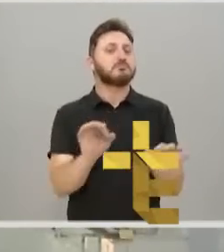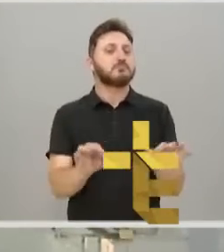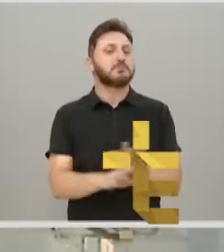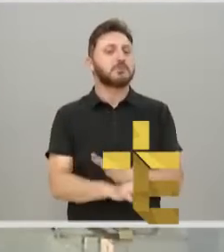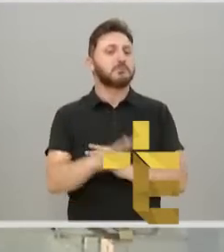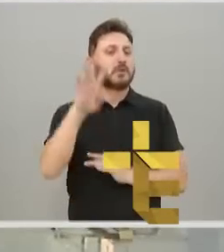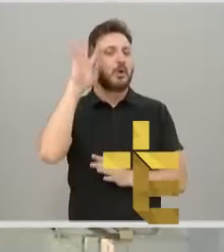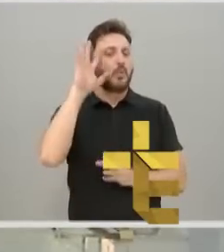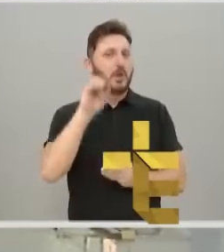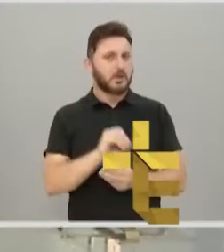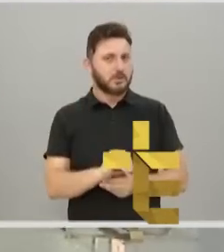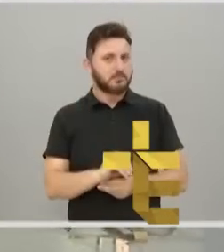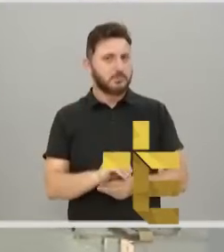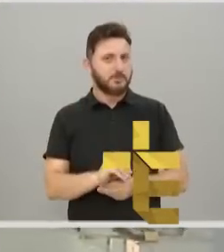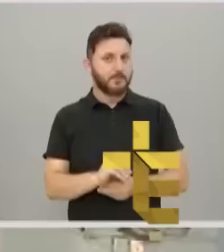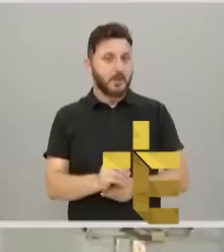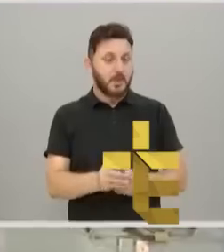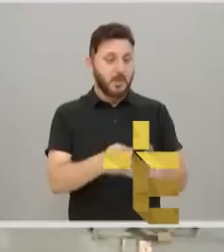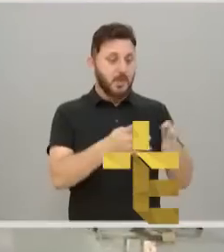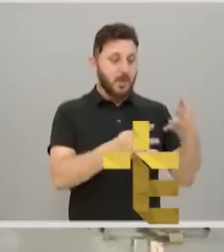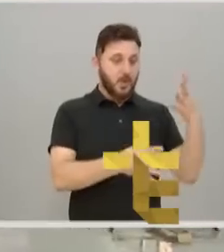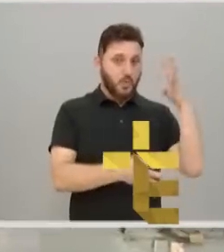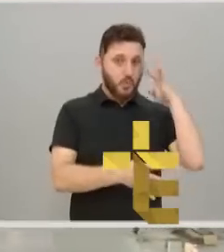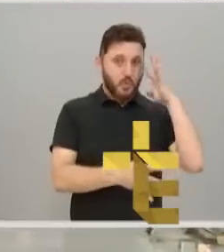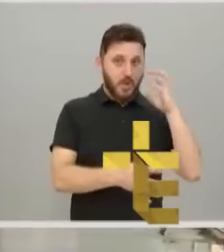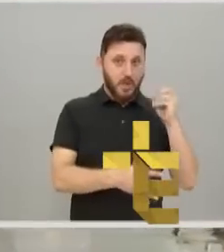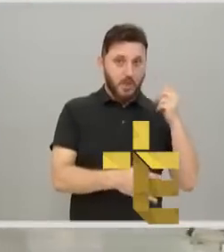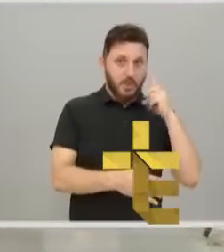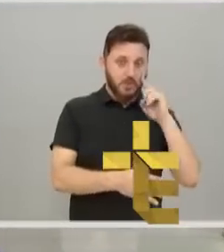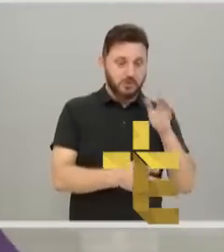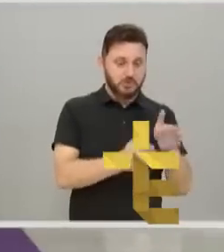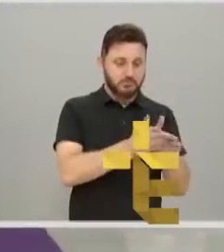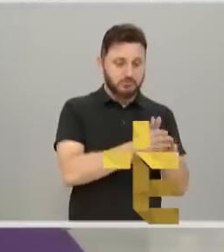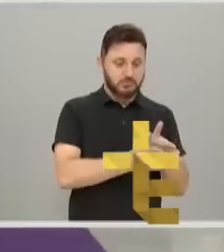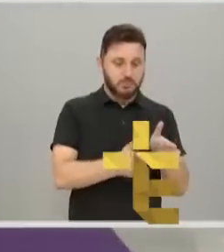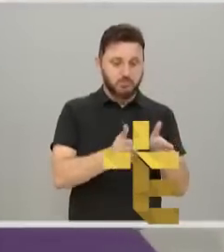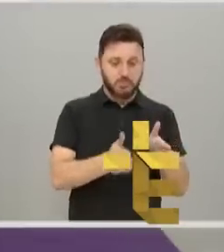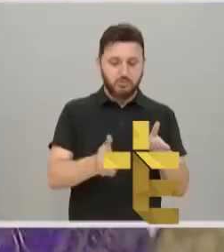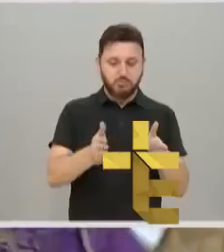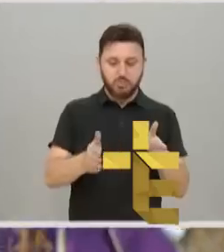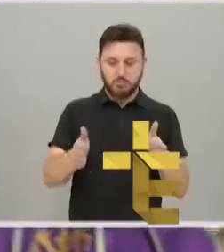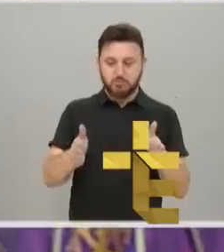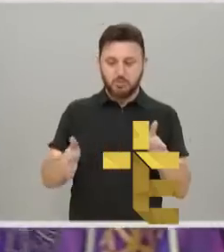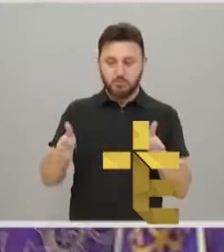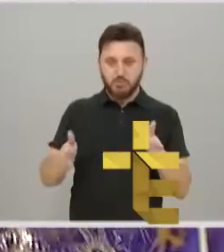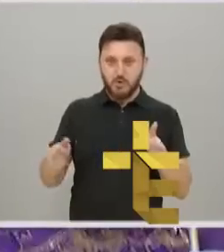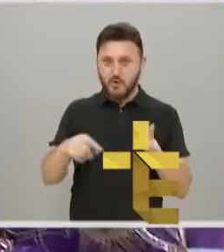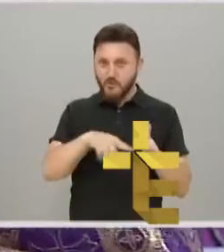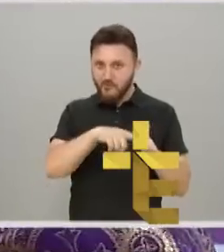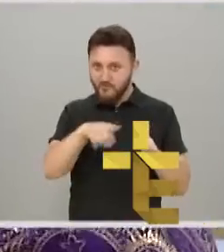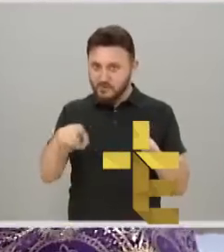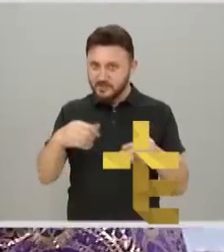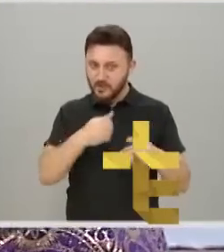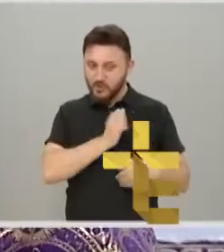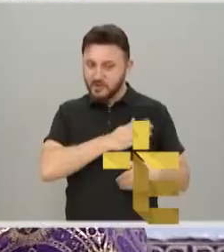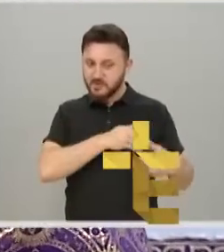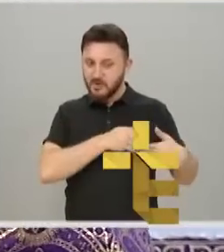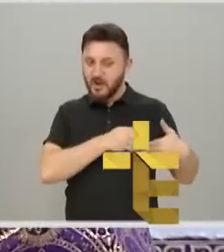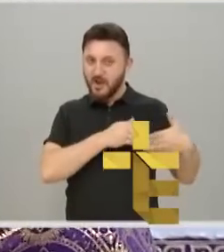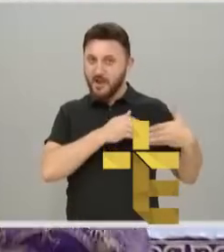Você passou por essa quaresma, e de alguma forma você facilitou a ação de Deus na tua vida?